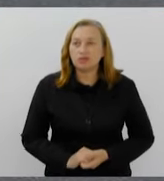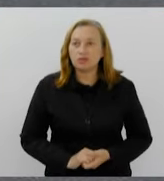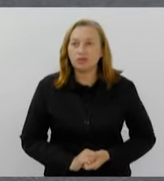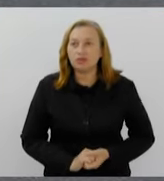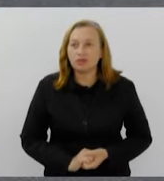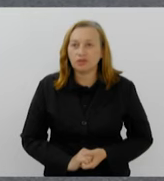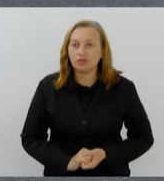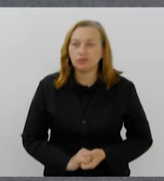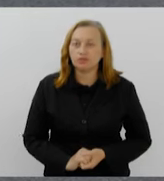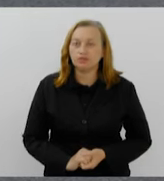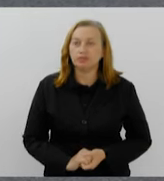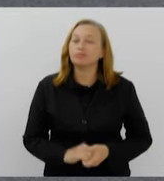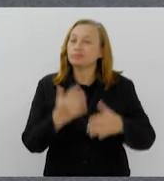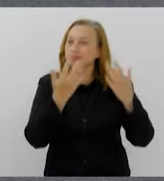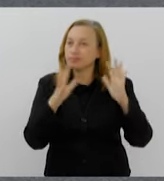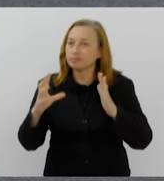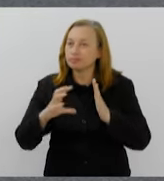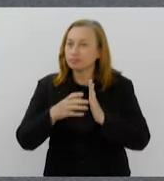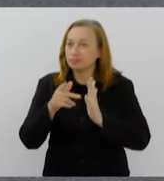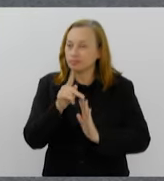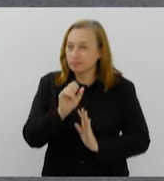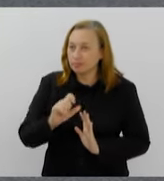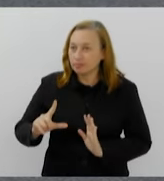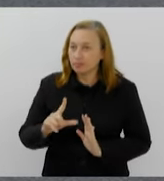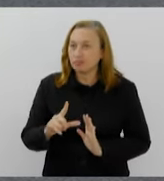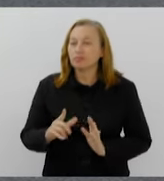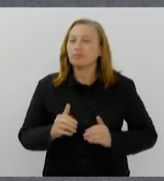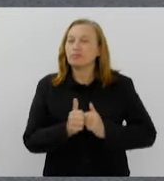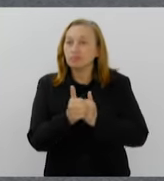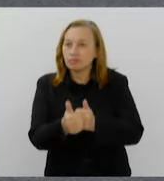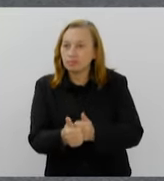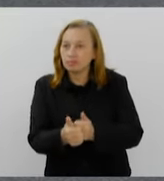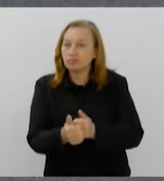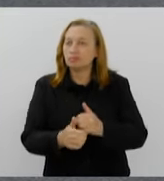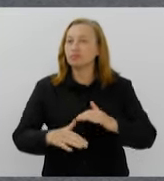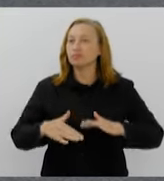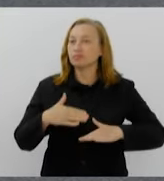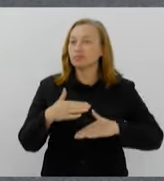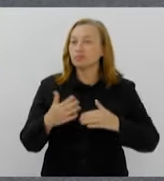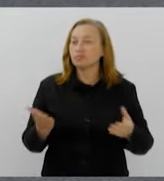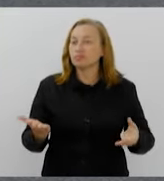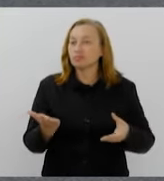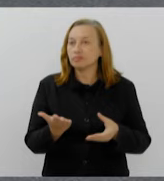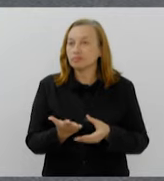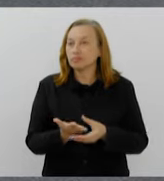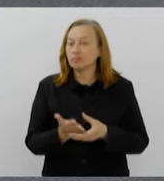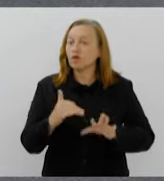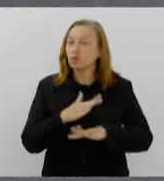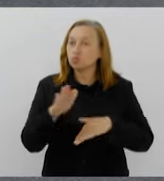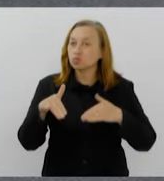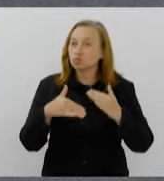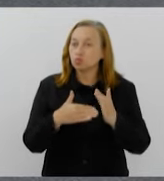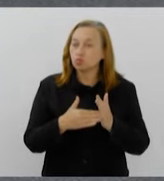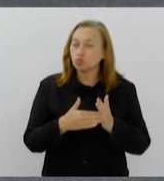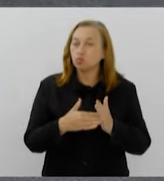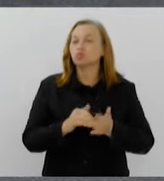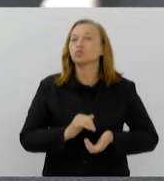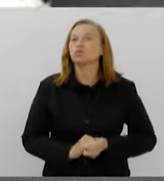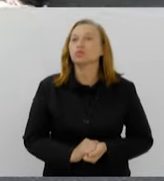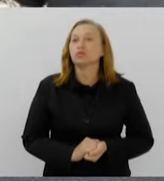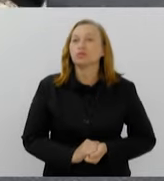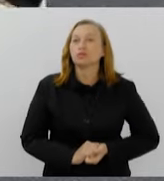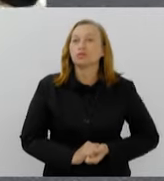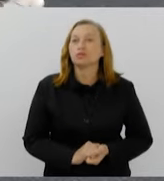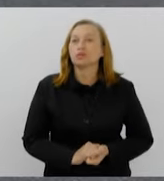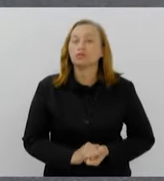do pessoal parabenizando o senhor pela Condução do processo todos os autores colegas desse importante projeto